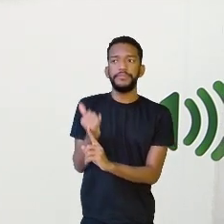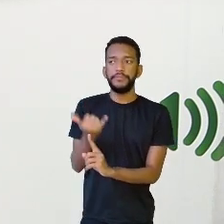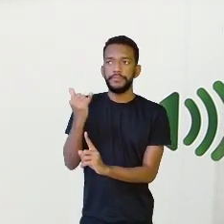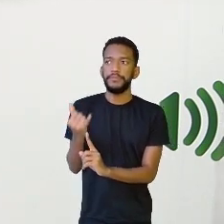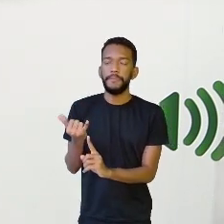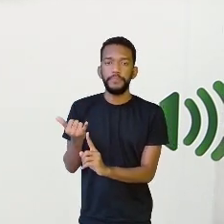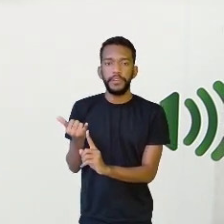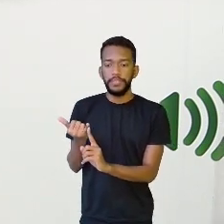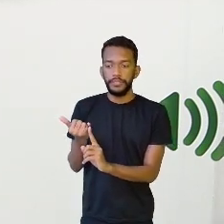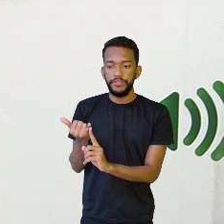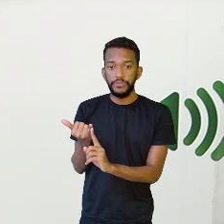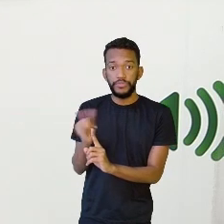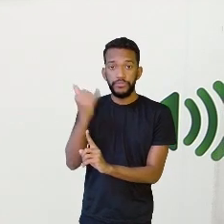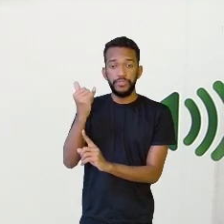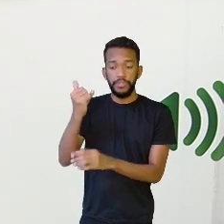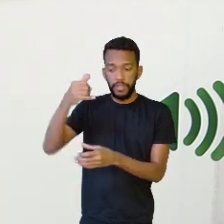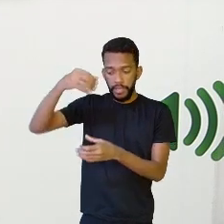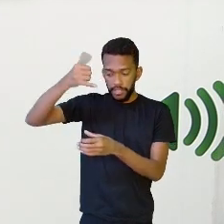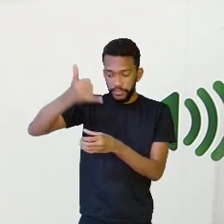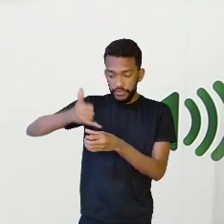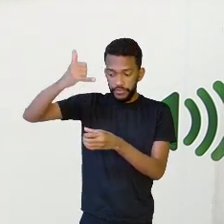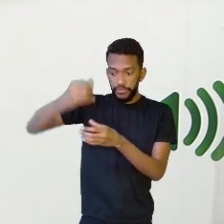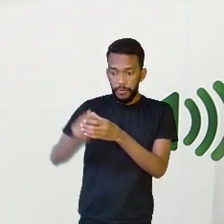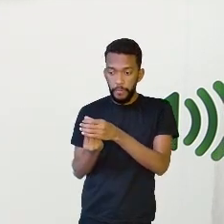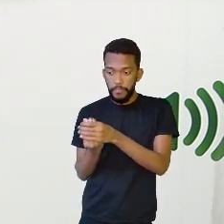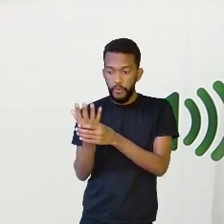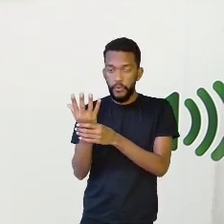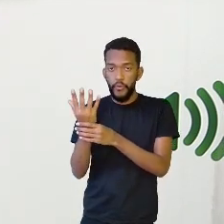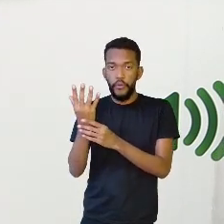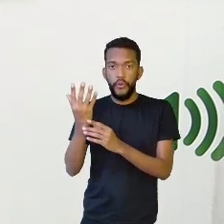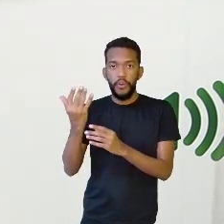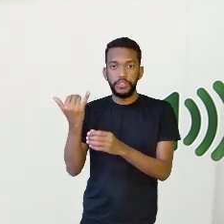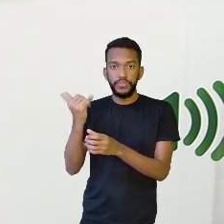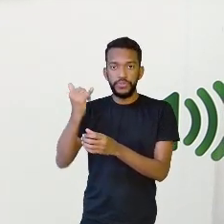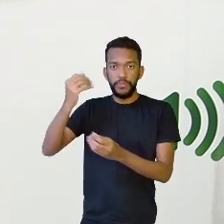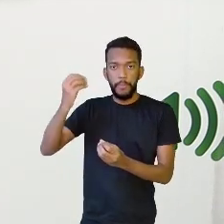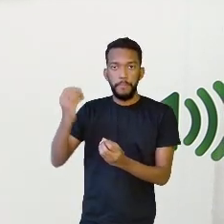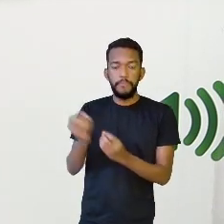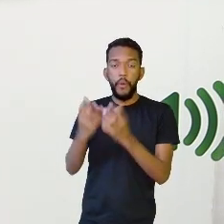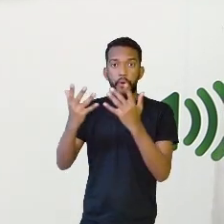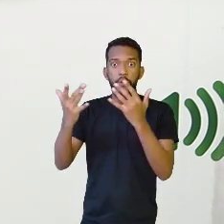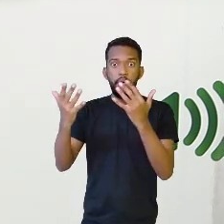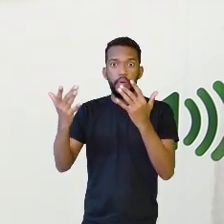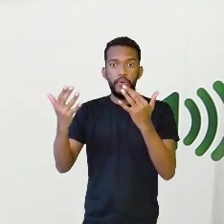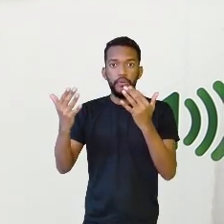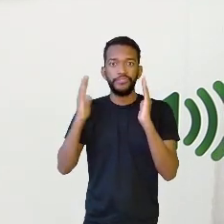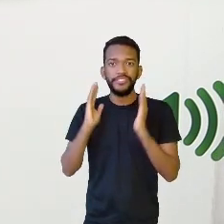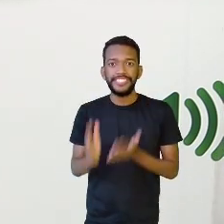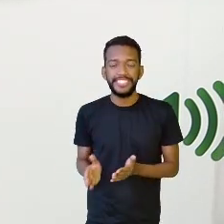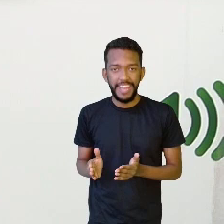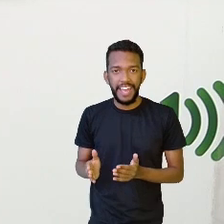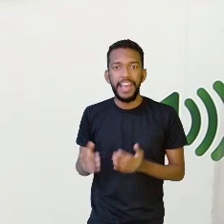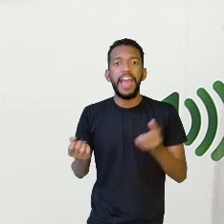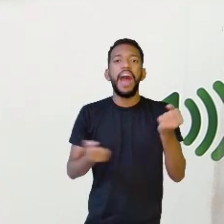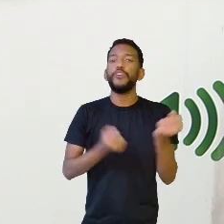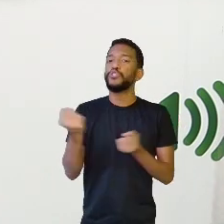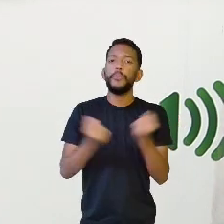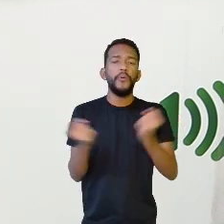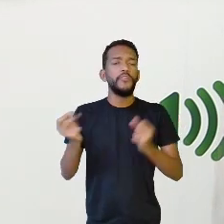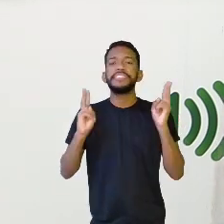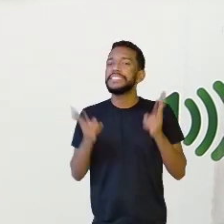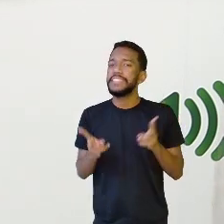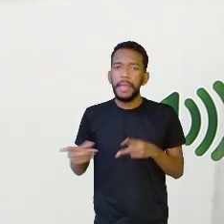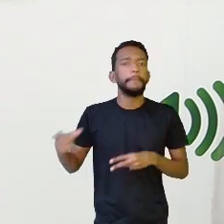que a combustão aconteça dentro do veículo. Pois é, então, os automóveis estão ali